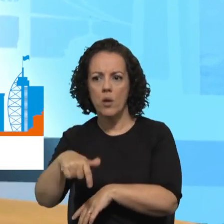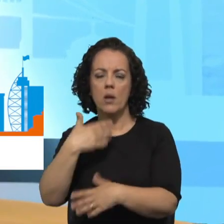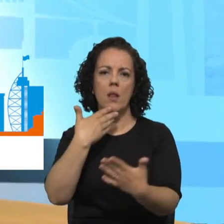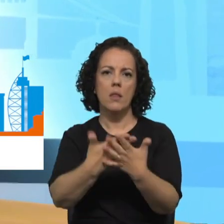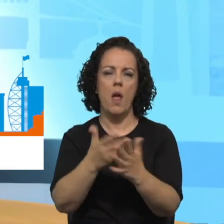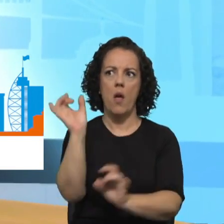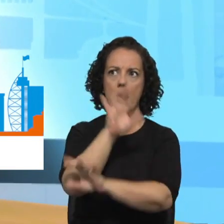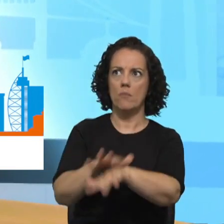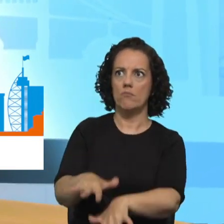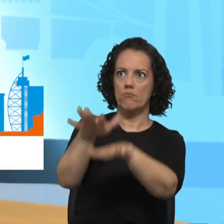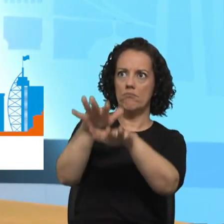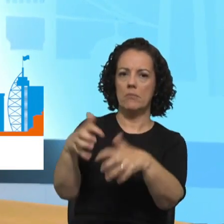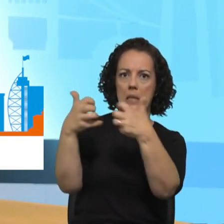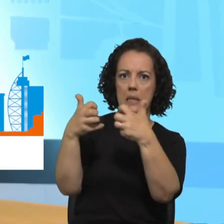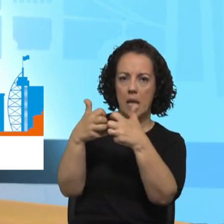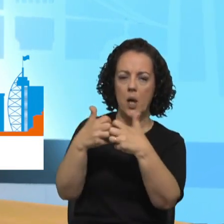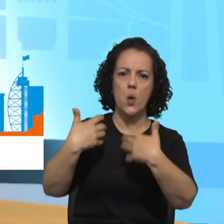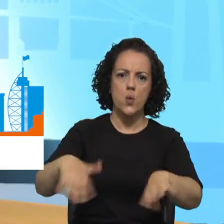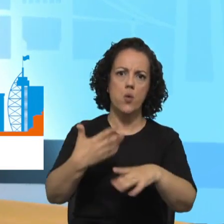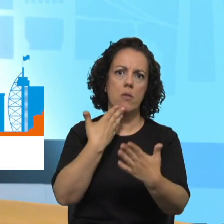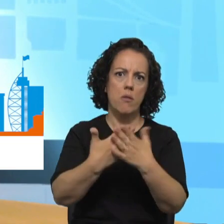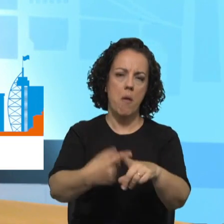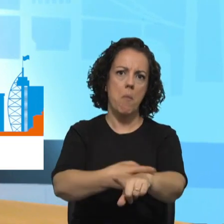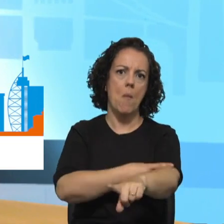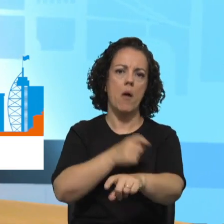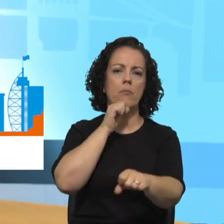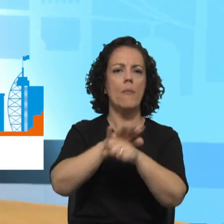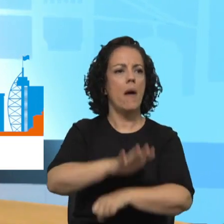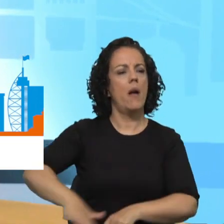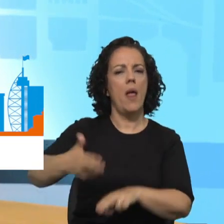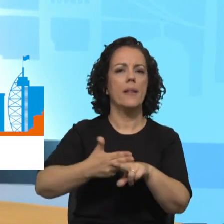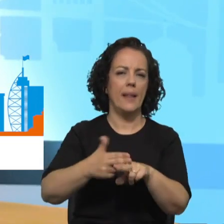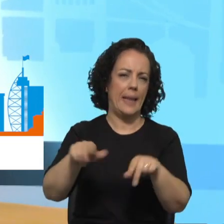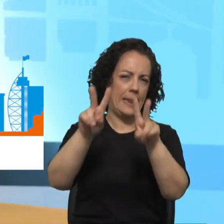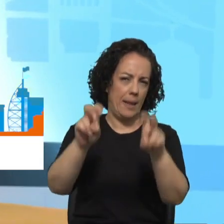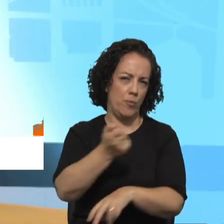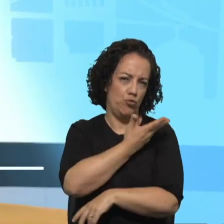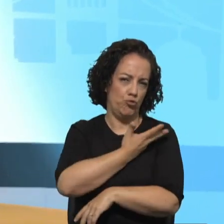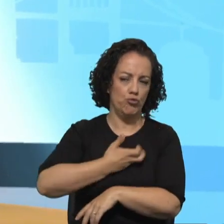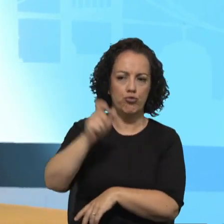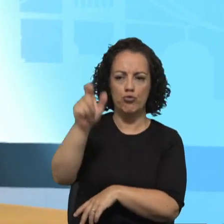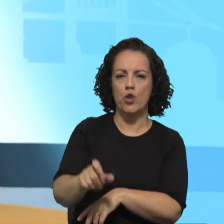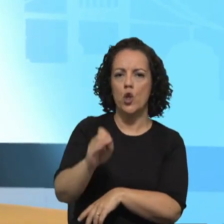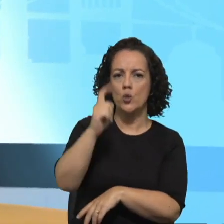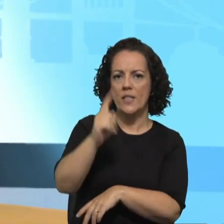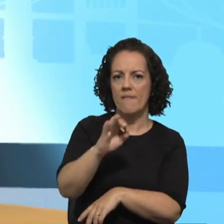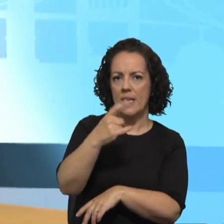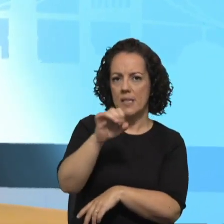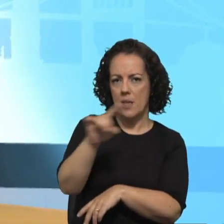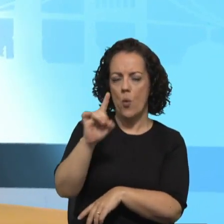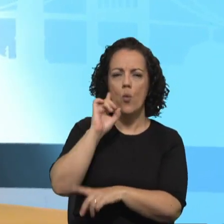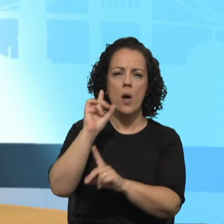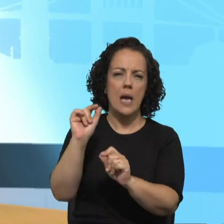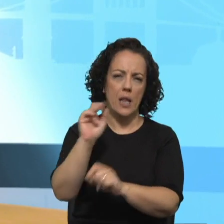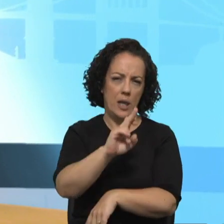conflitos armados, com consequências até ao Atlântico. Um tema que analisamos daqui a pouco com José Pedro Frazão, jornalista da Renascença, que